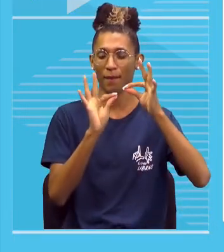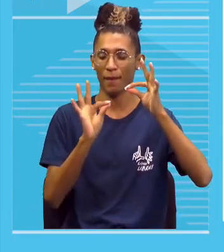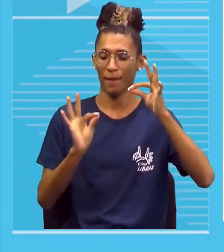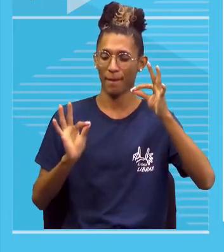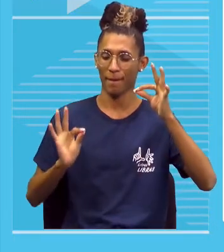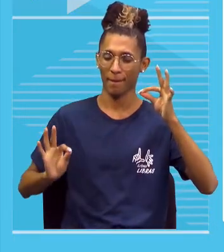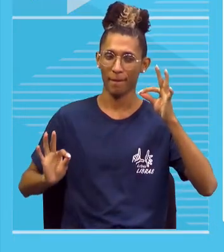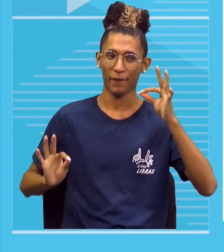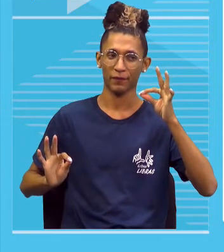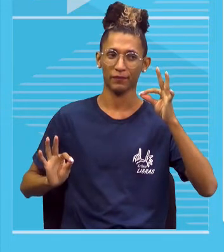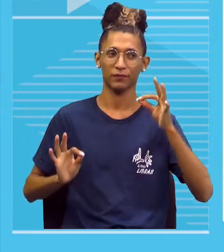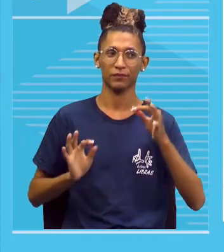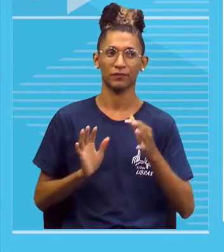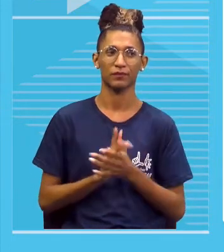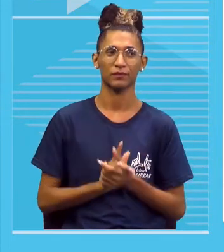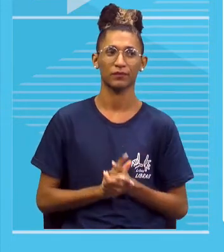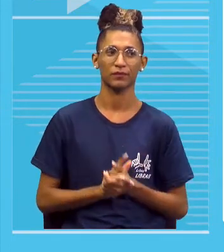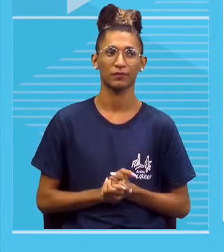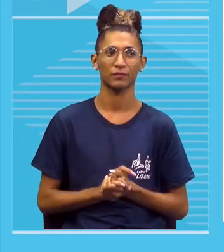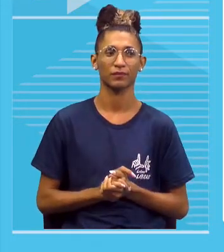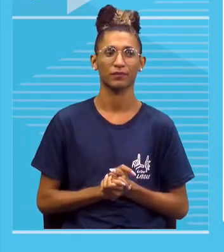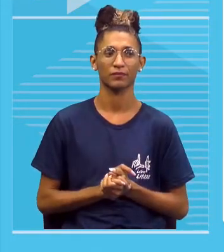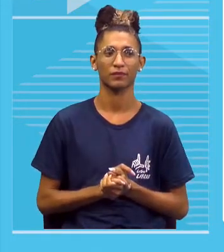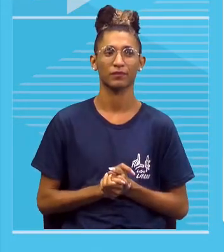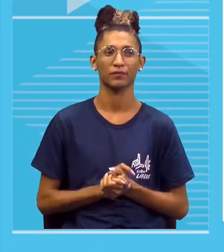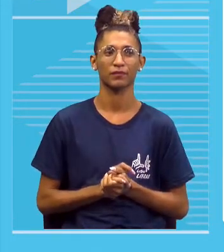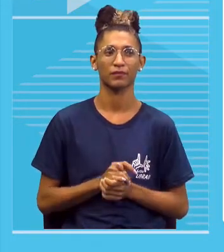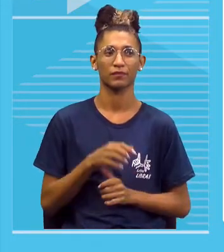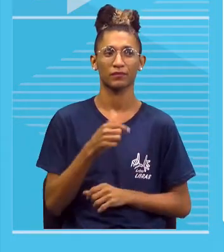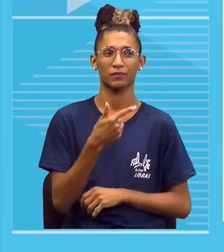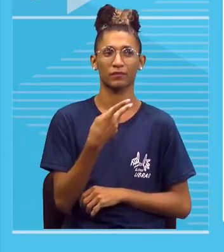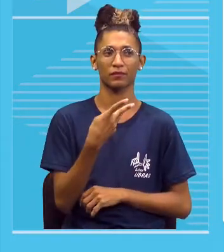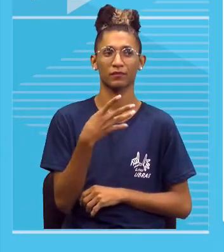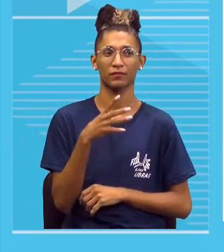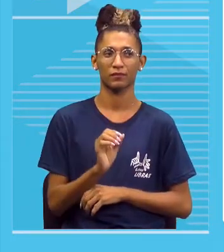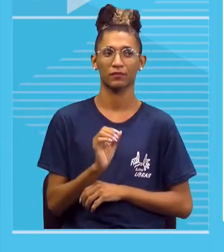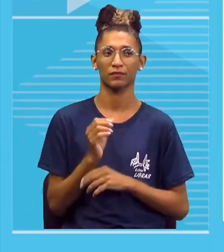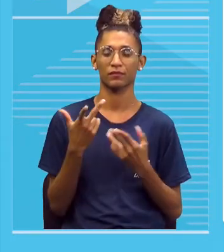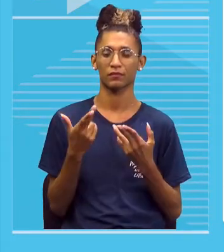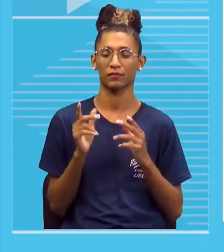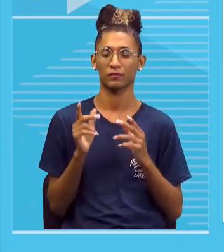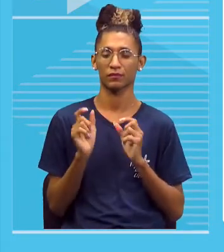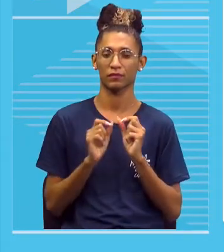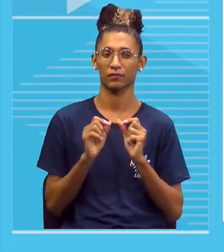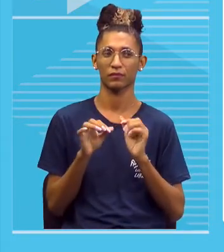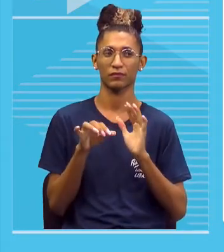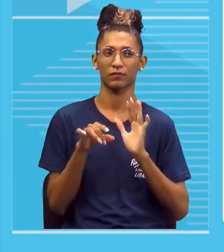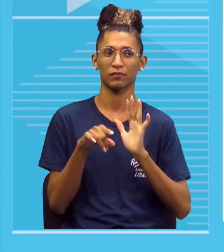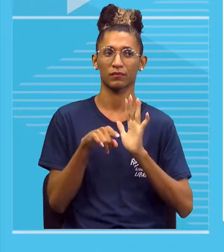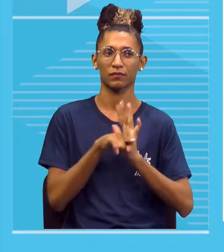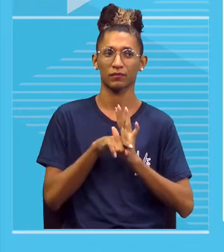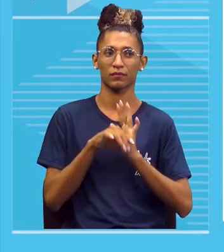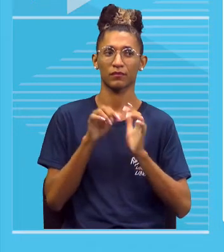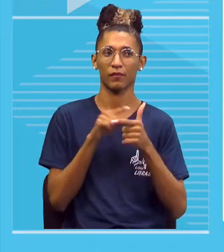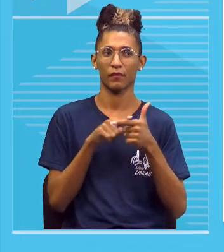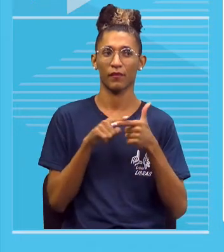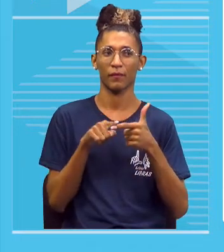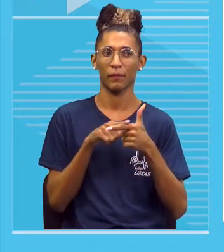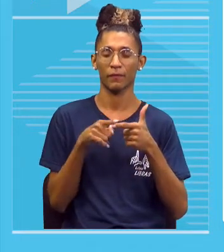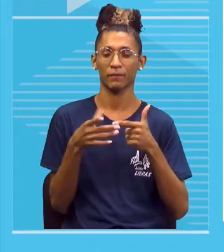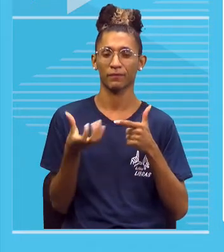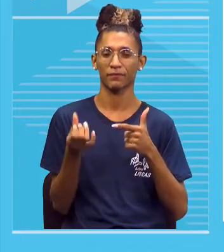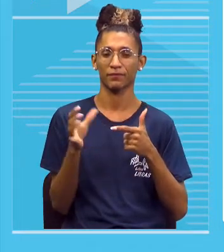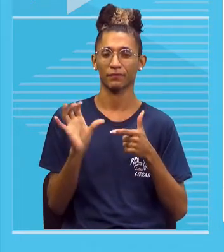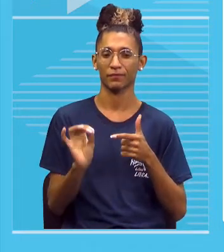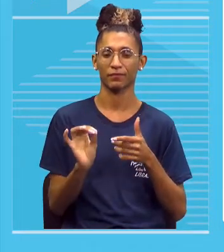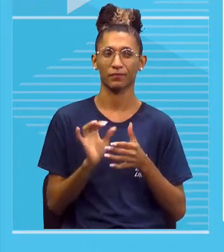cosseno de 60 Opa cosseno de 240 é igual a menos o cosseno de 60